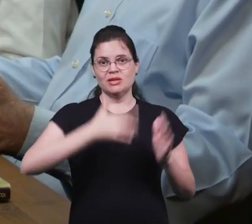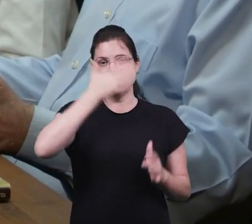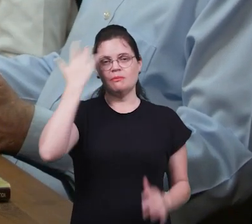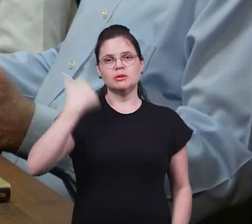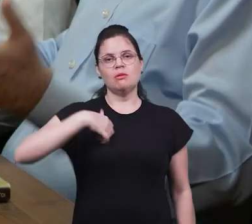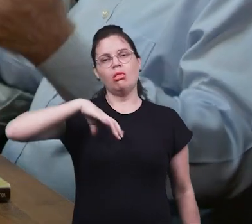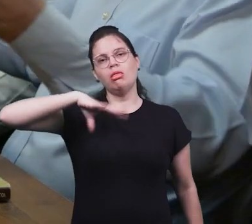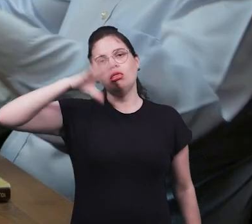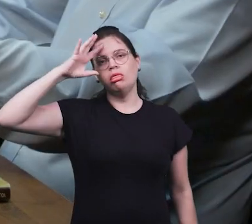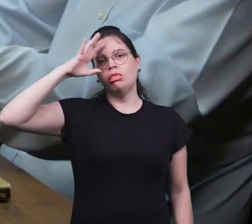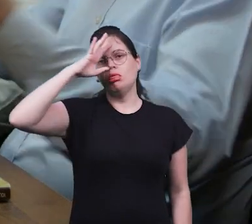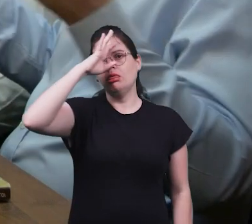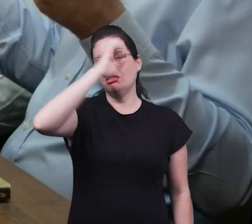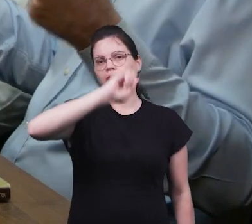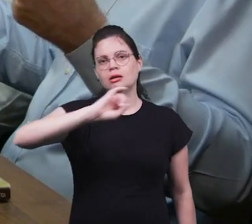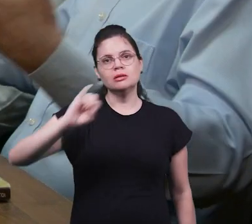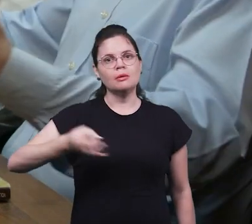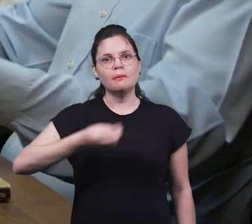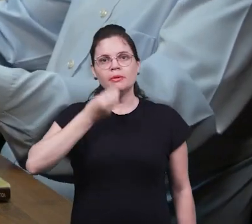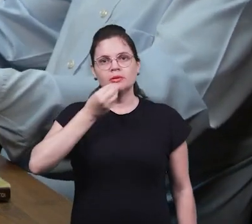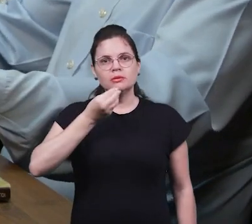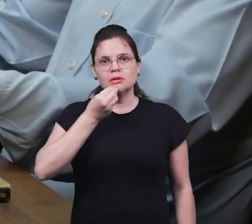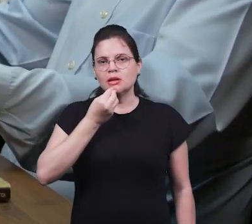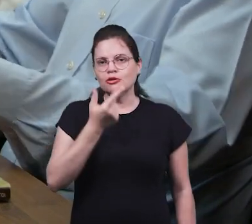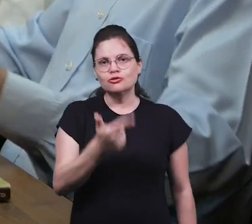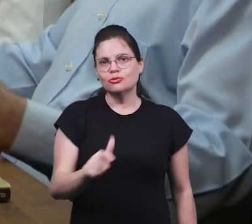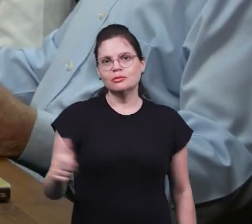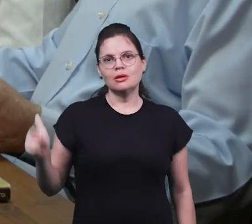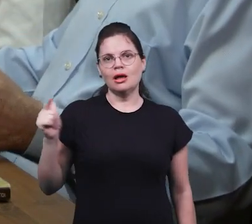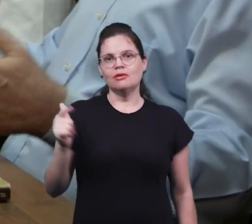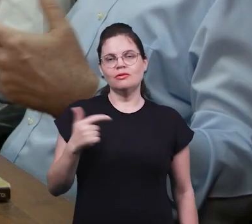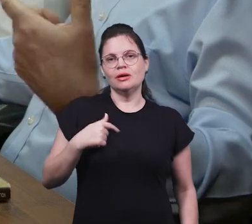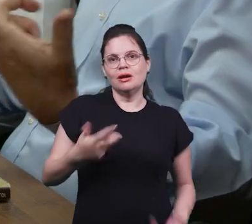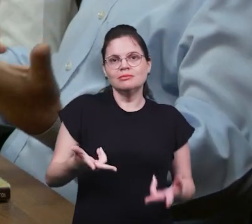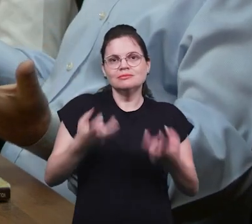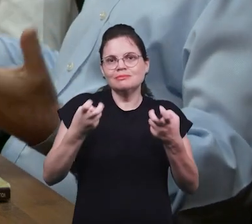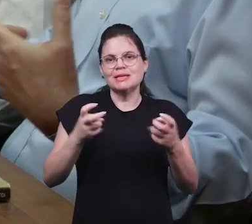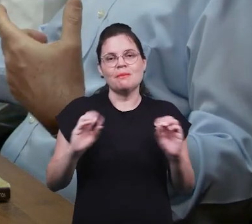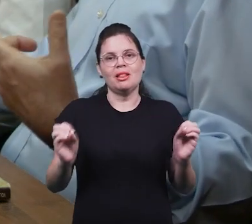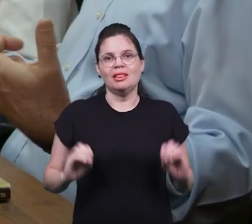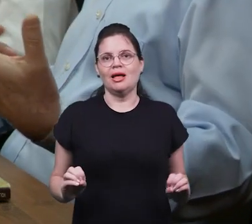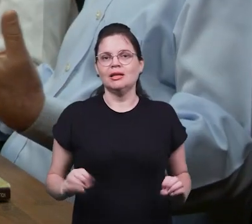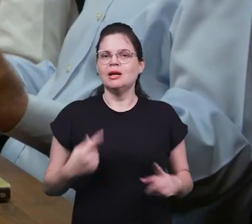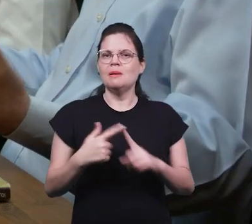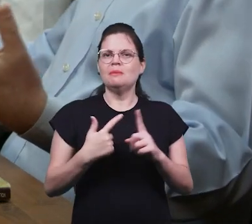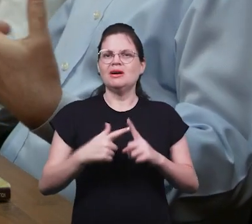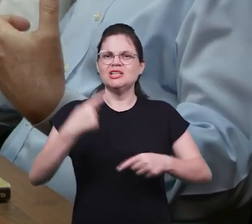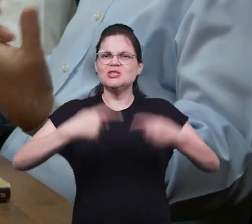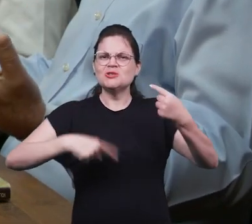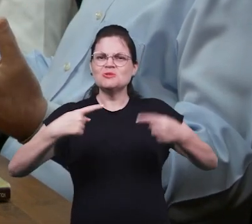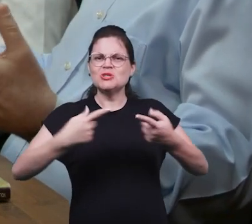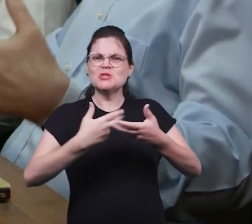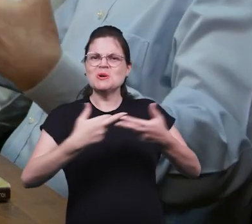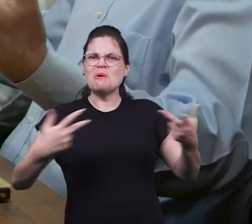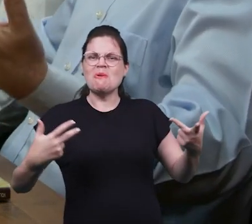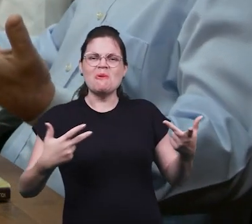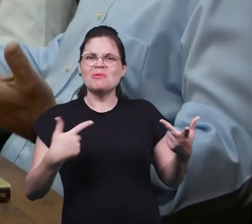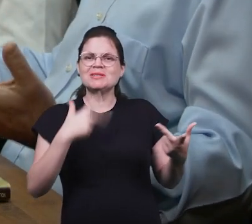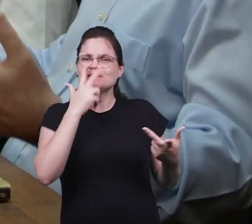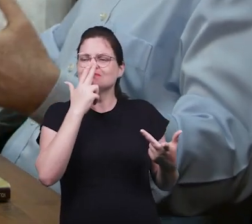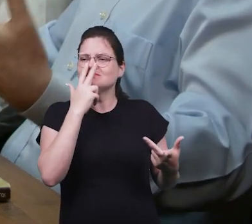nesta hora, convidando o homem para entrar nela, e o homem está discutindo coisas que não tem